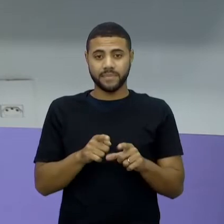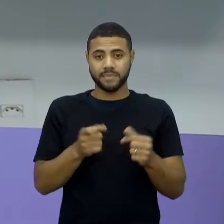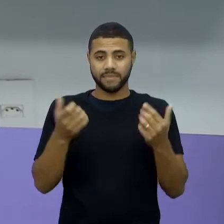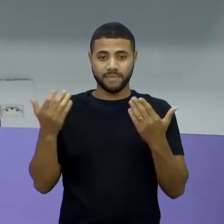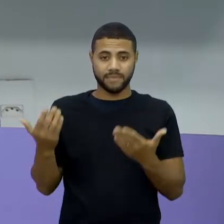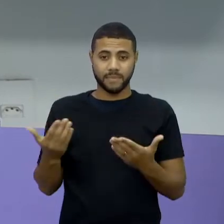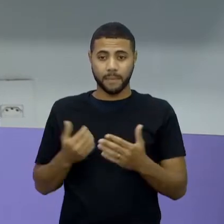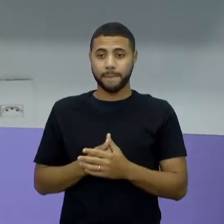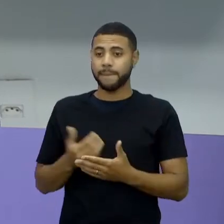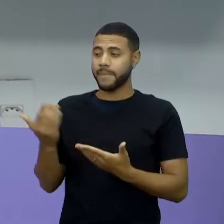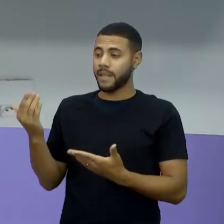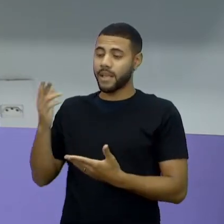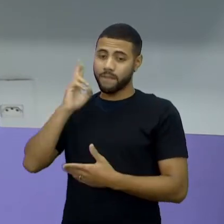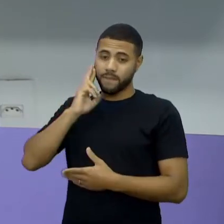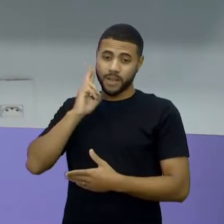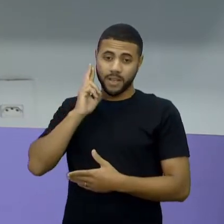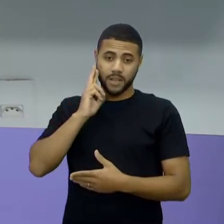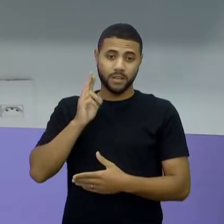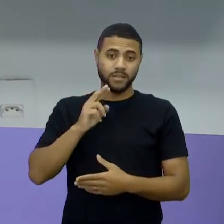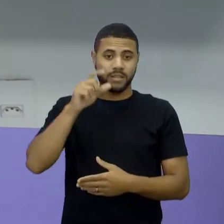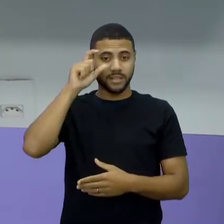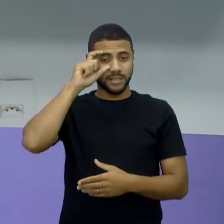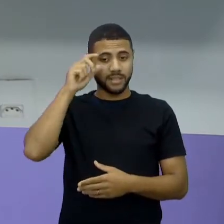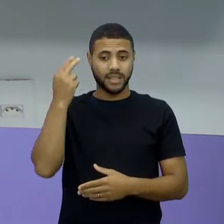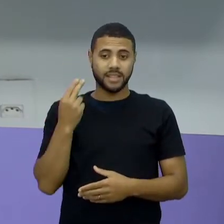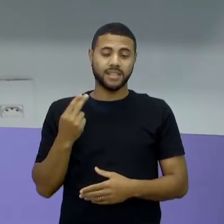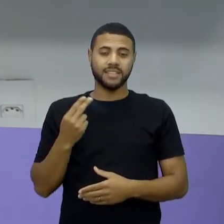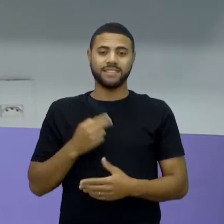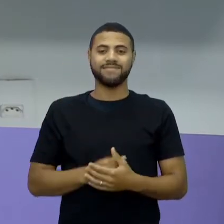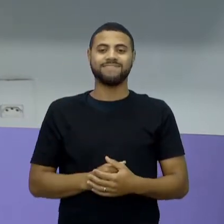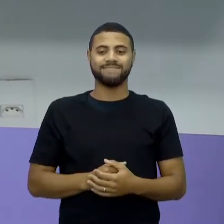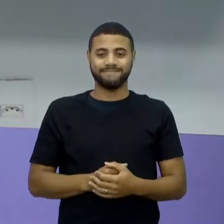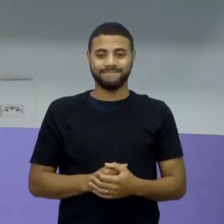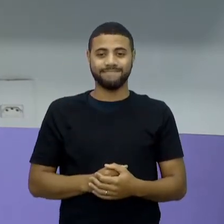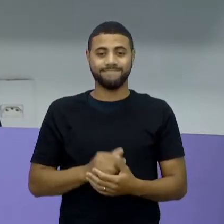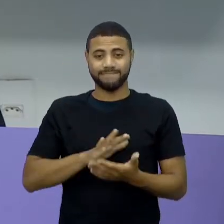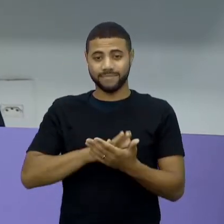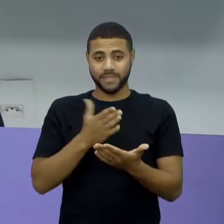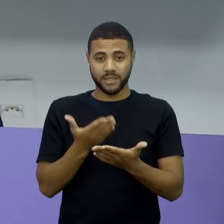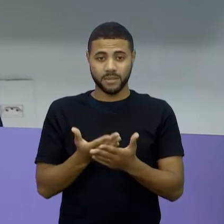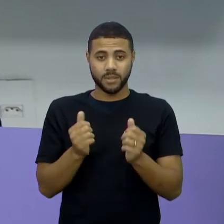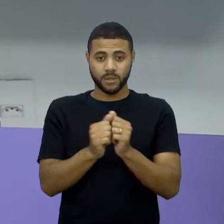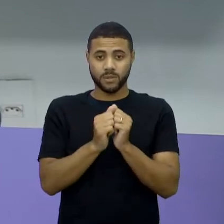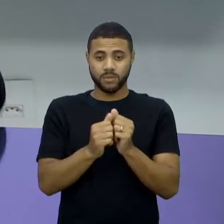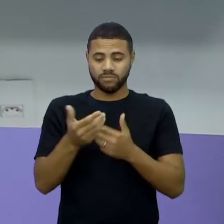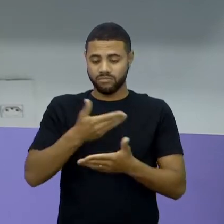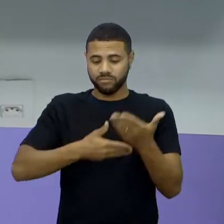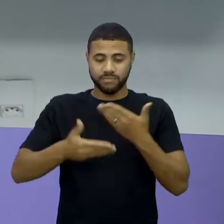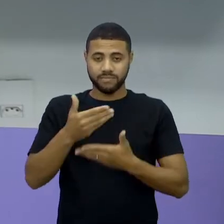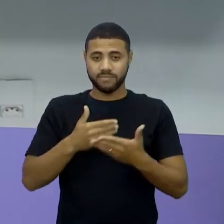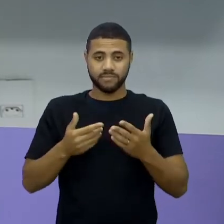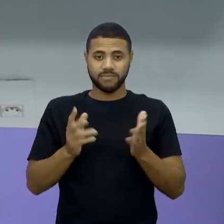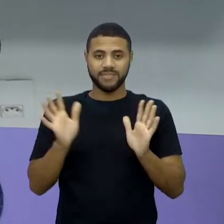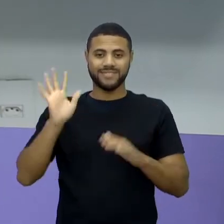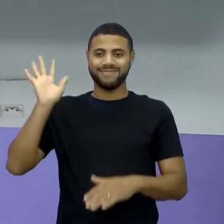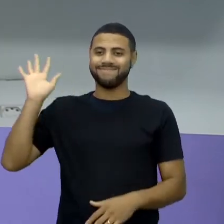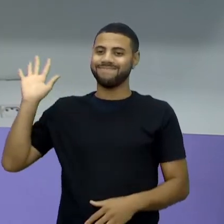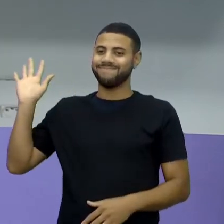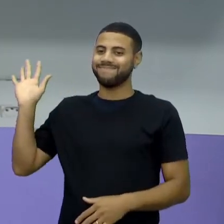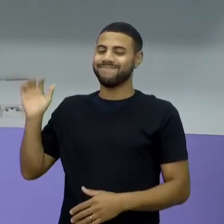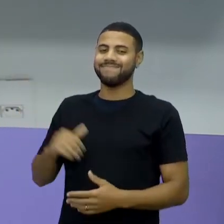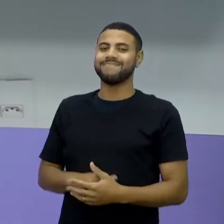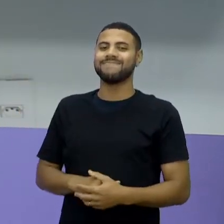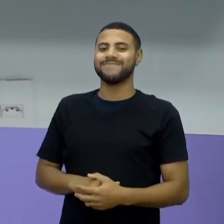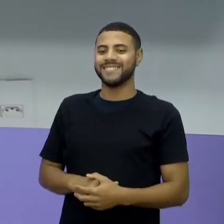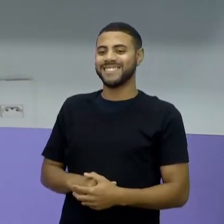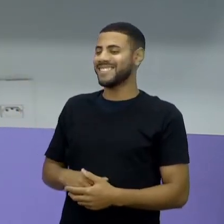saudar aqui o Rafael e a Natália, nossos intérpretes de Libras, que fazem com a gente um trabalho bem parceiro. Oi, Rafael. Quer dizer,